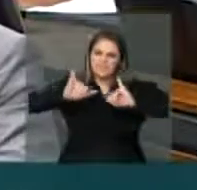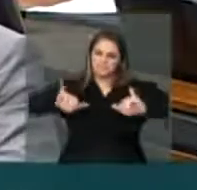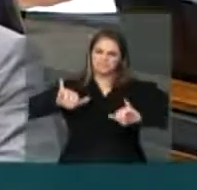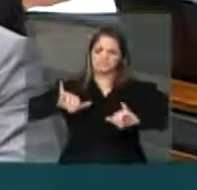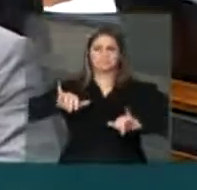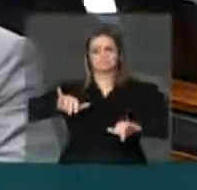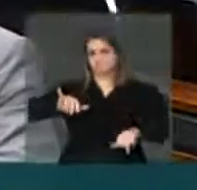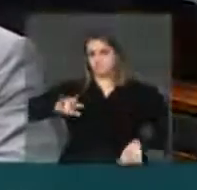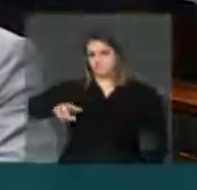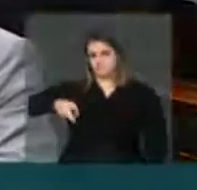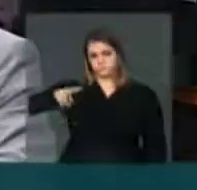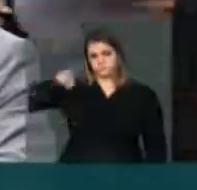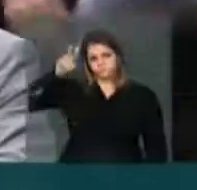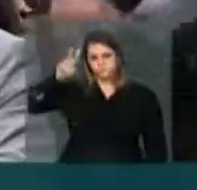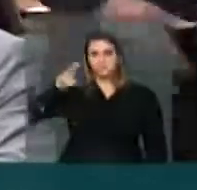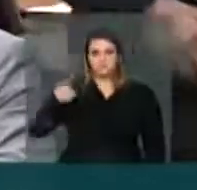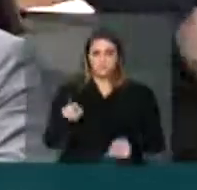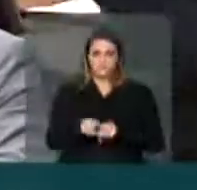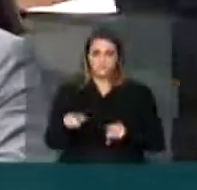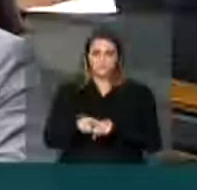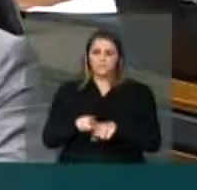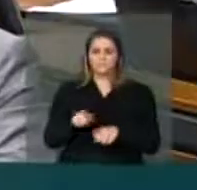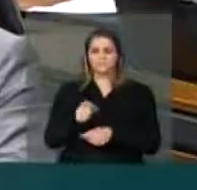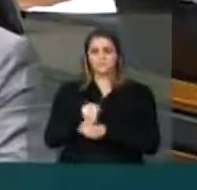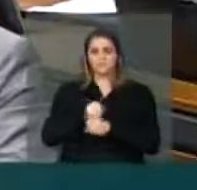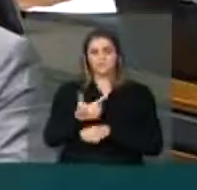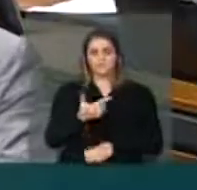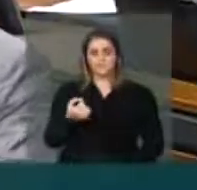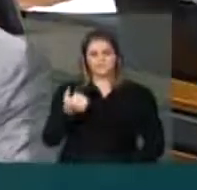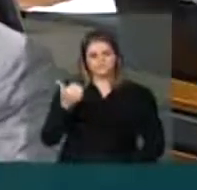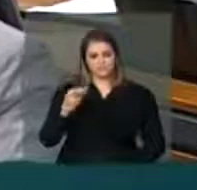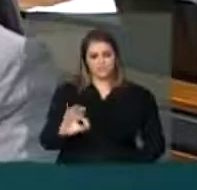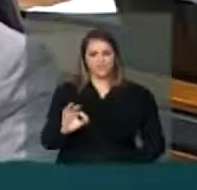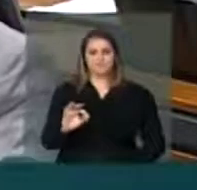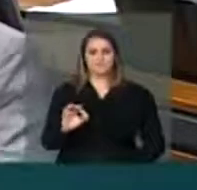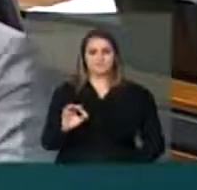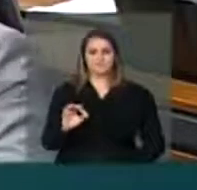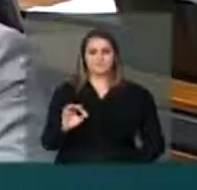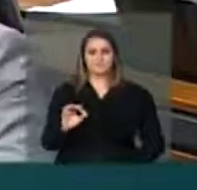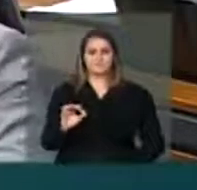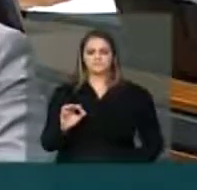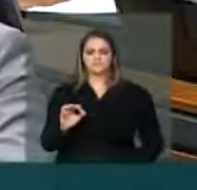crescimento em 2010 na ordem de